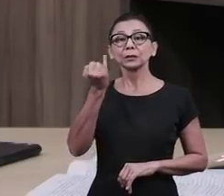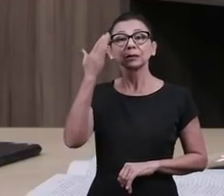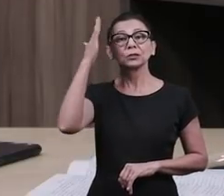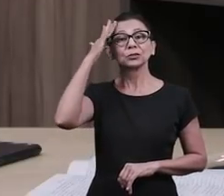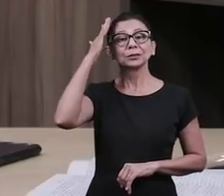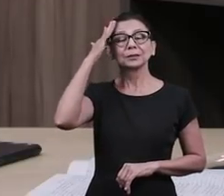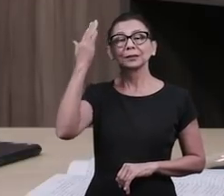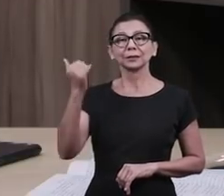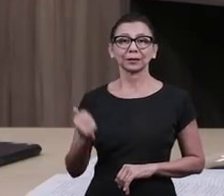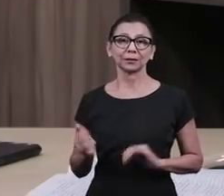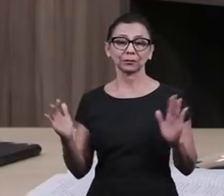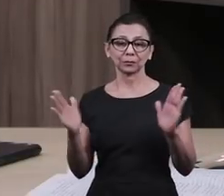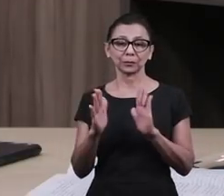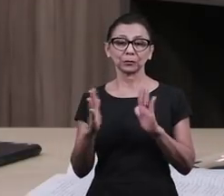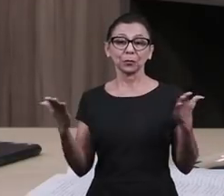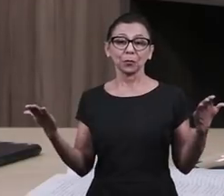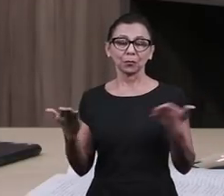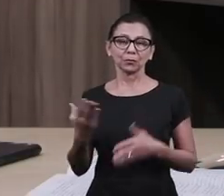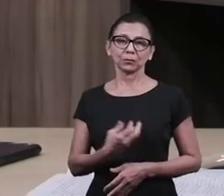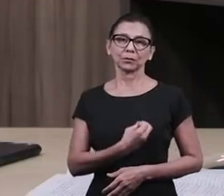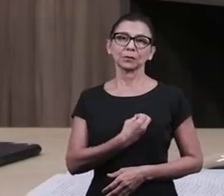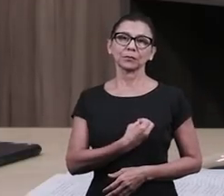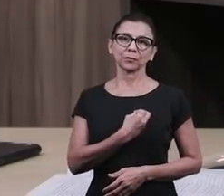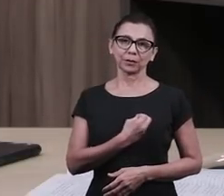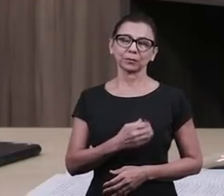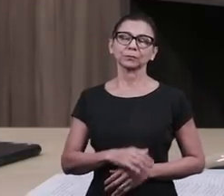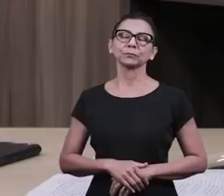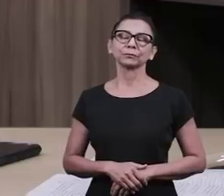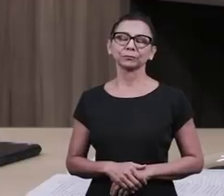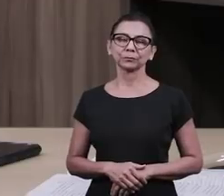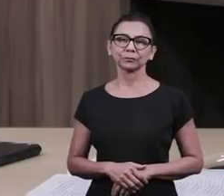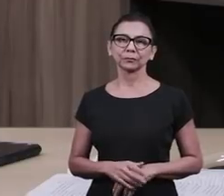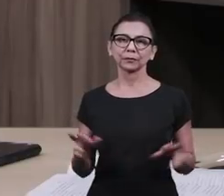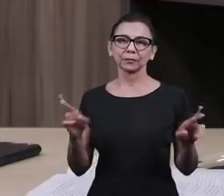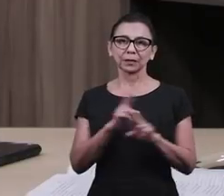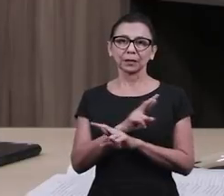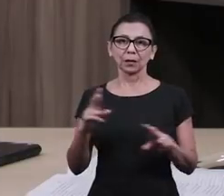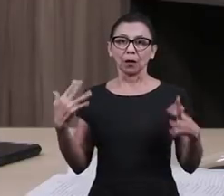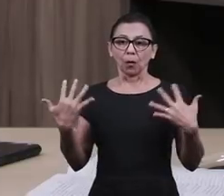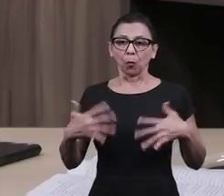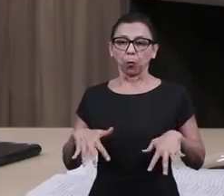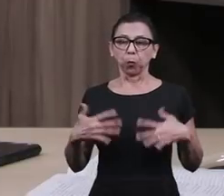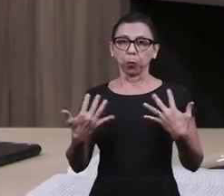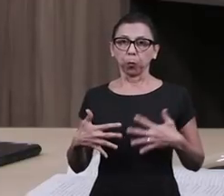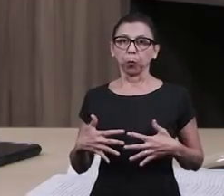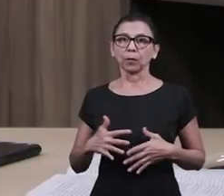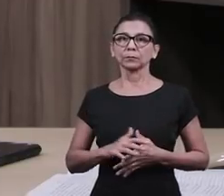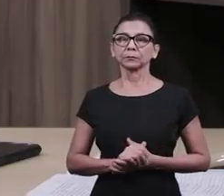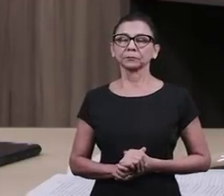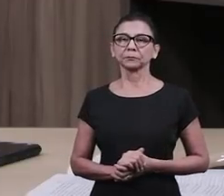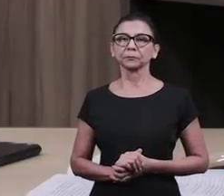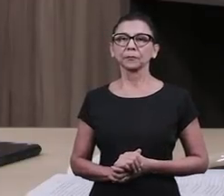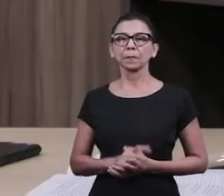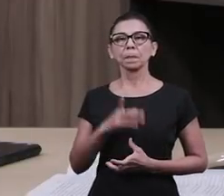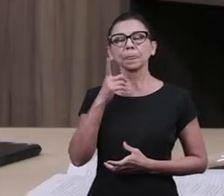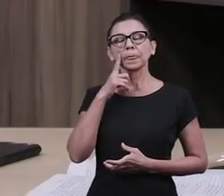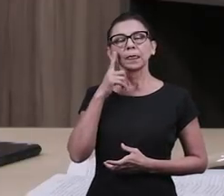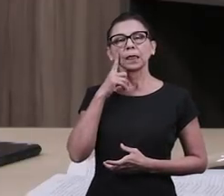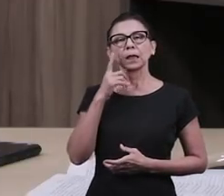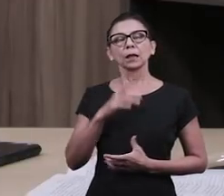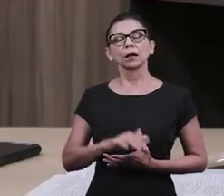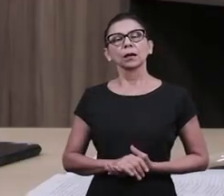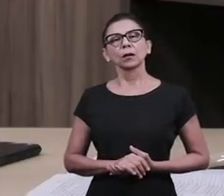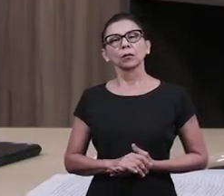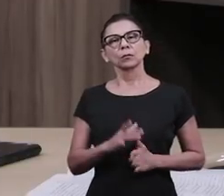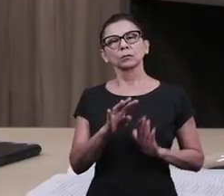vivendo hoje, né, em relação à grande tribulação. Muito bem, mas nós lemos aqui um texto do profeta Isaías. E